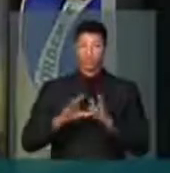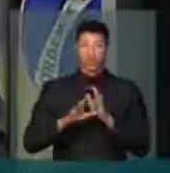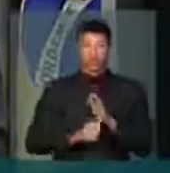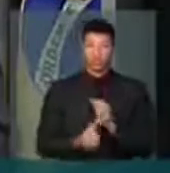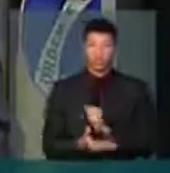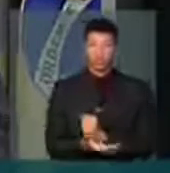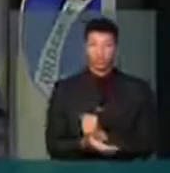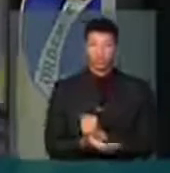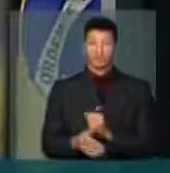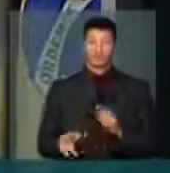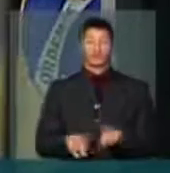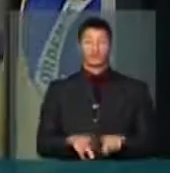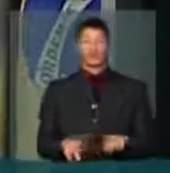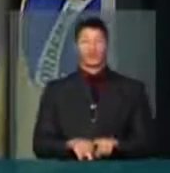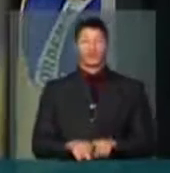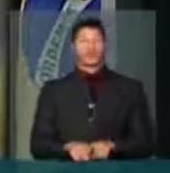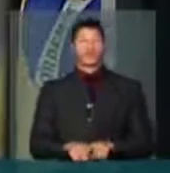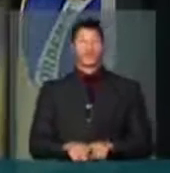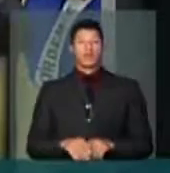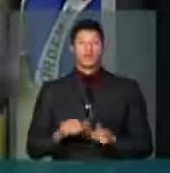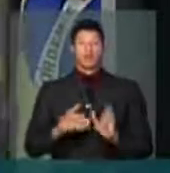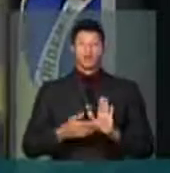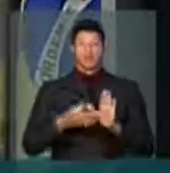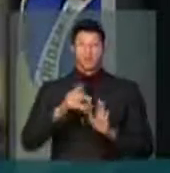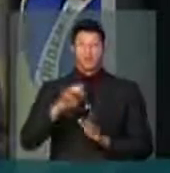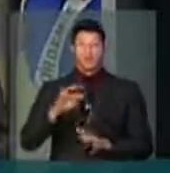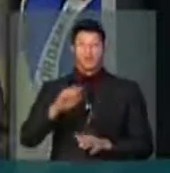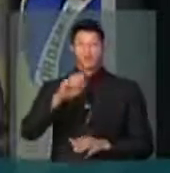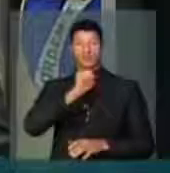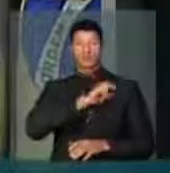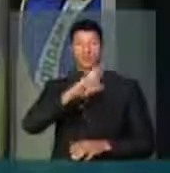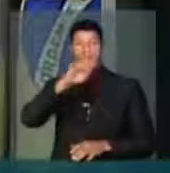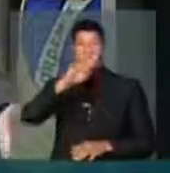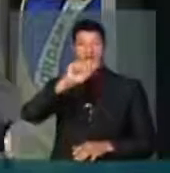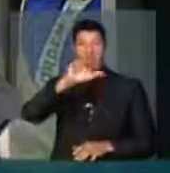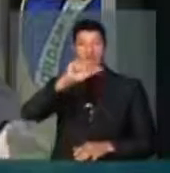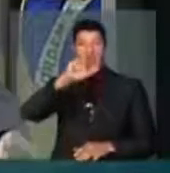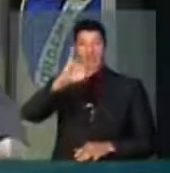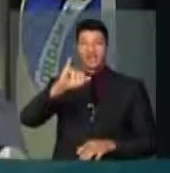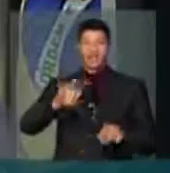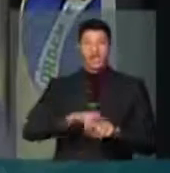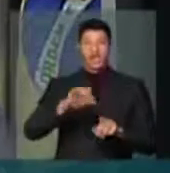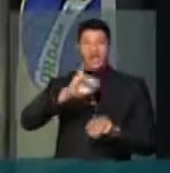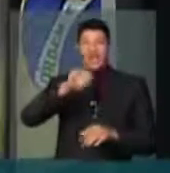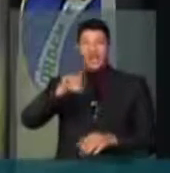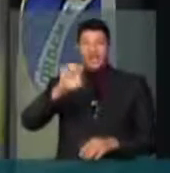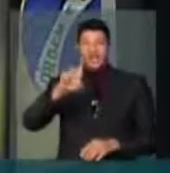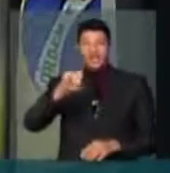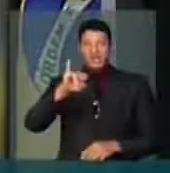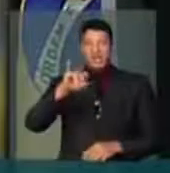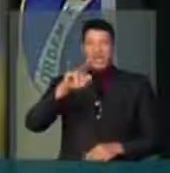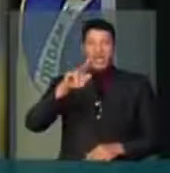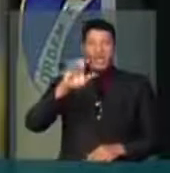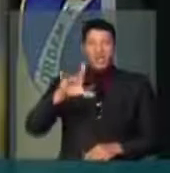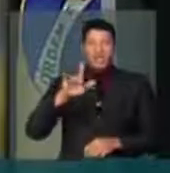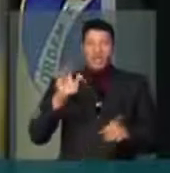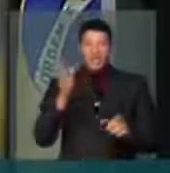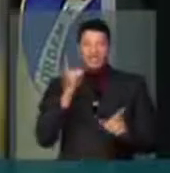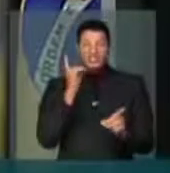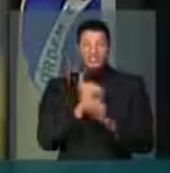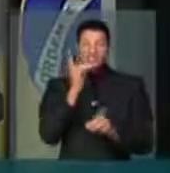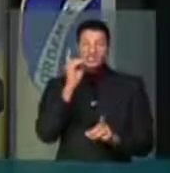da Petrobras ao caixa do PT. Está aí o senhor Vacari com a acusação, e agora o Zé Dirceu, que também já se